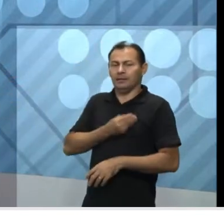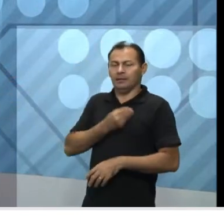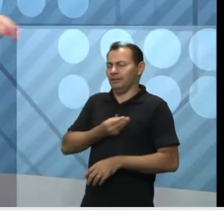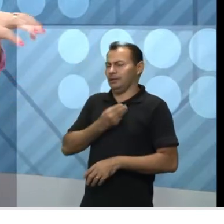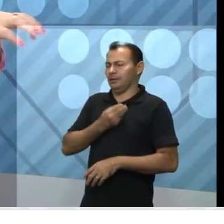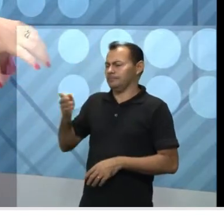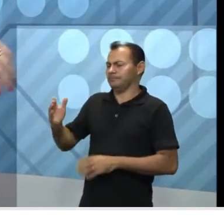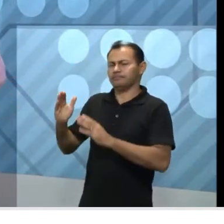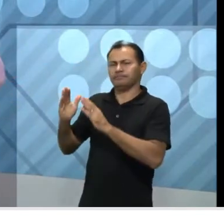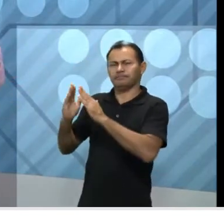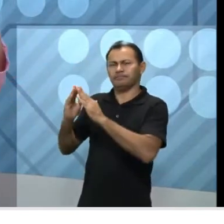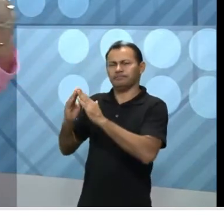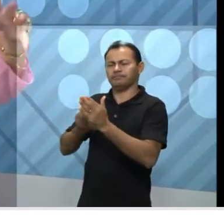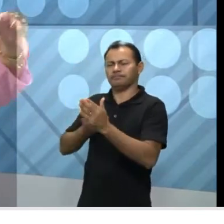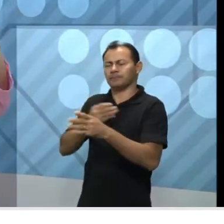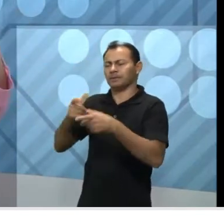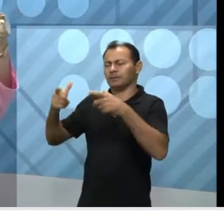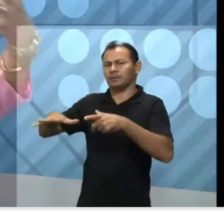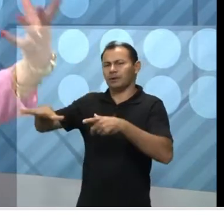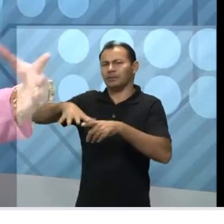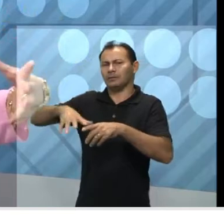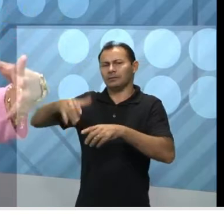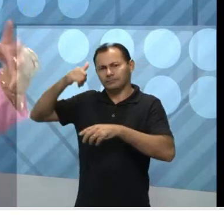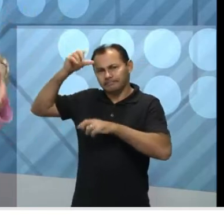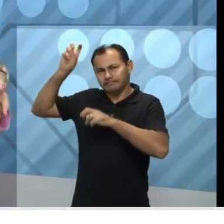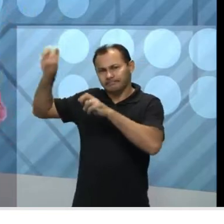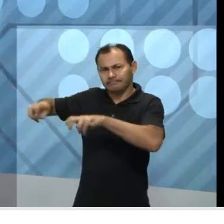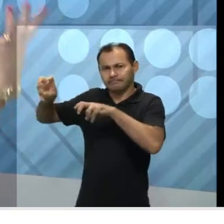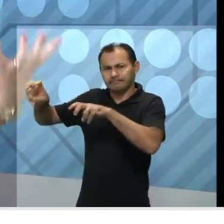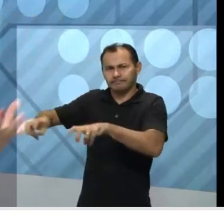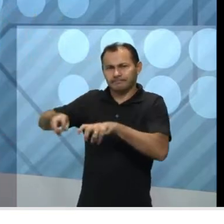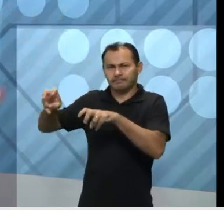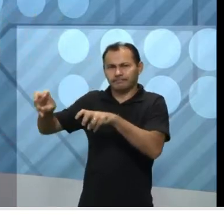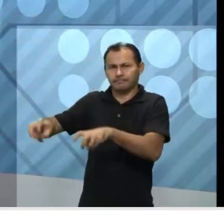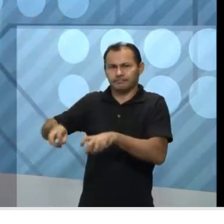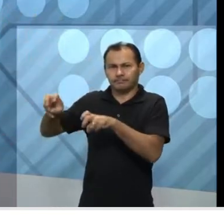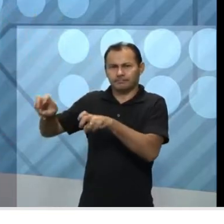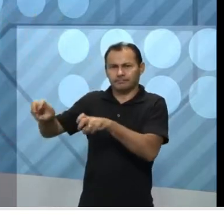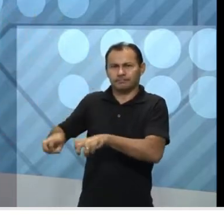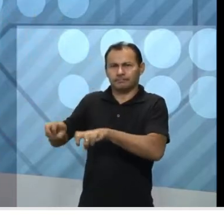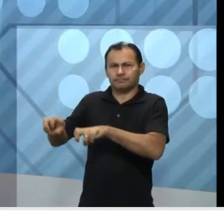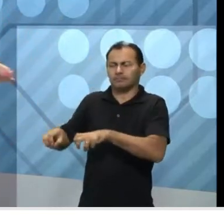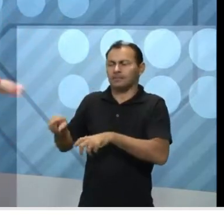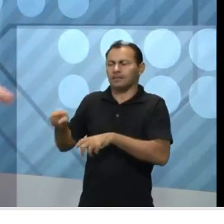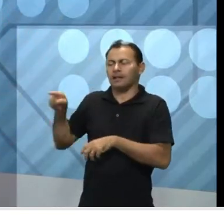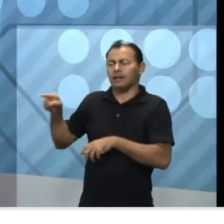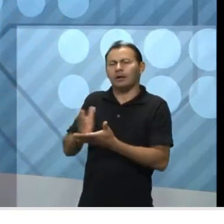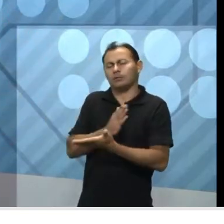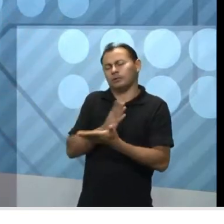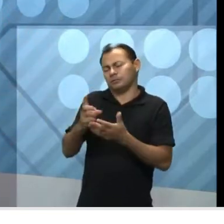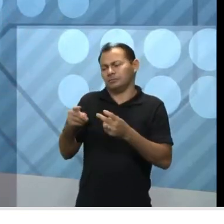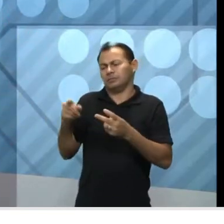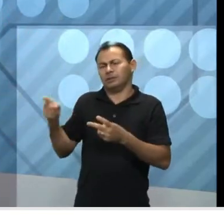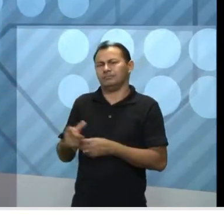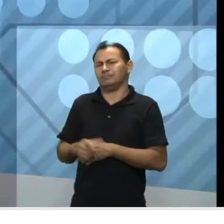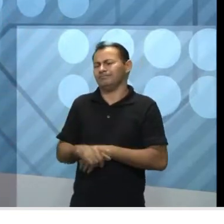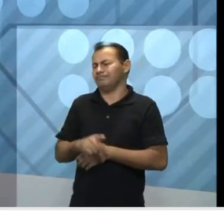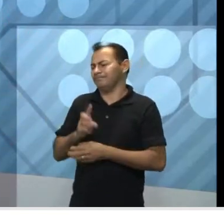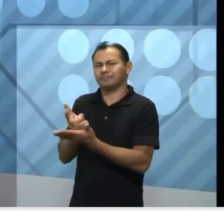num ambiente rural, né? Numa região rural. E ele, por algum motivo, não continuou os seus